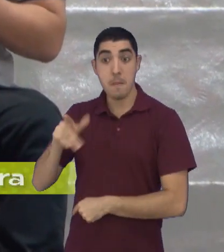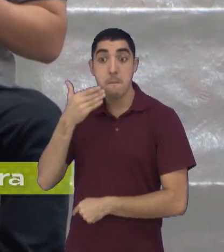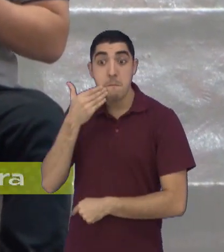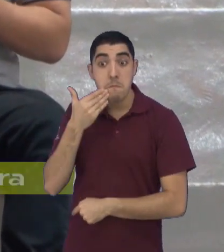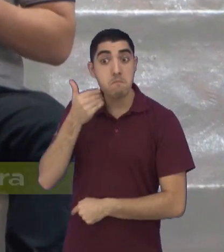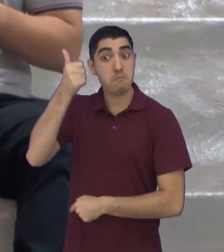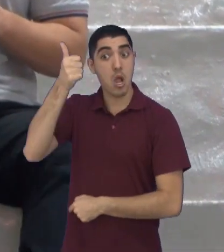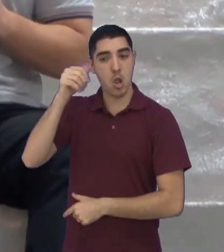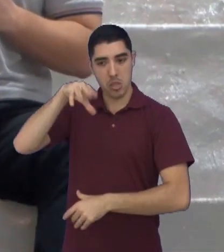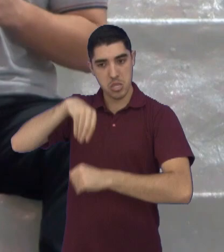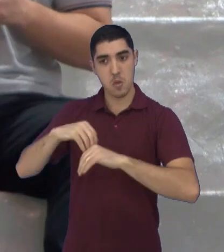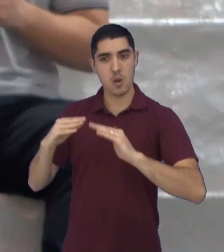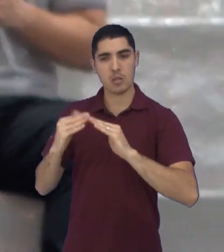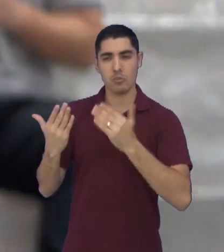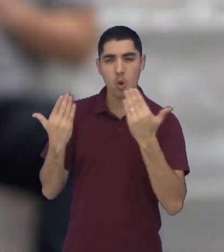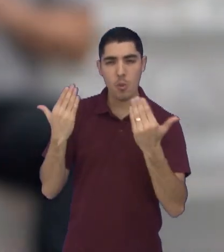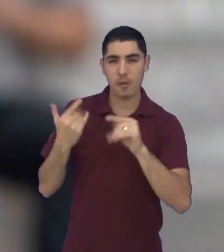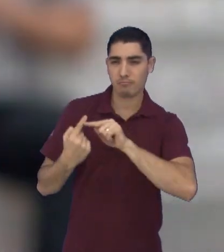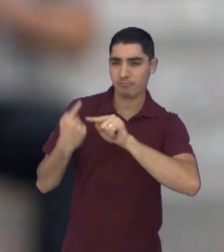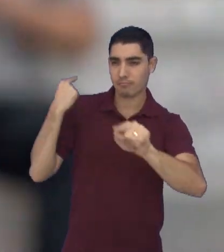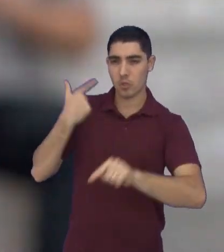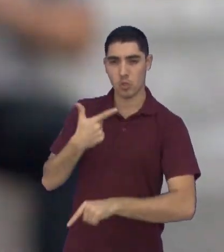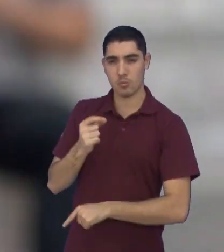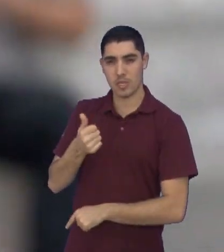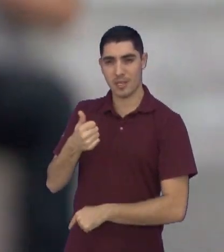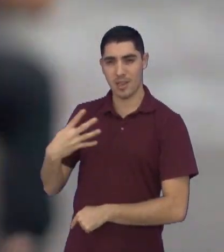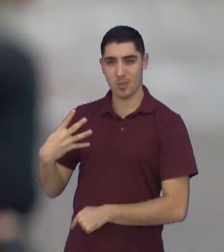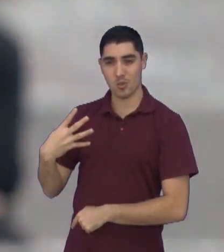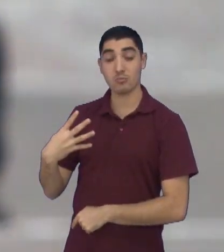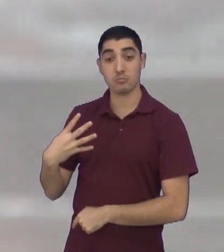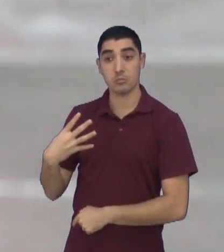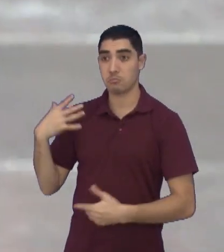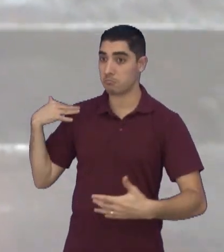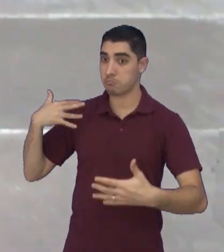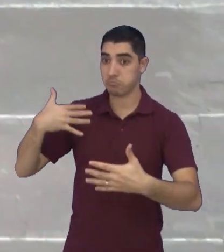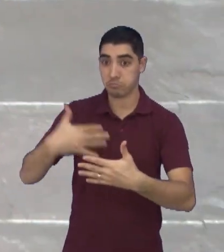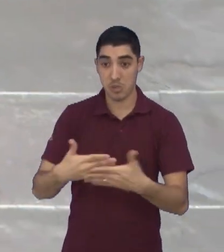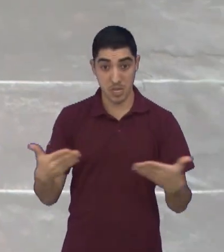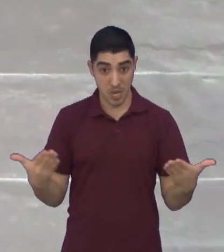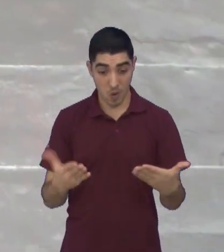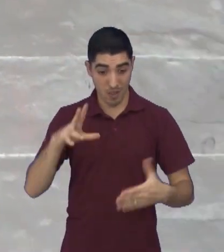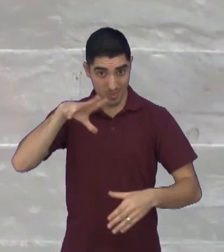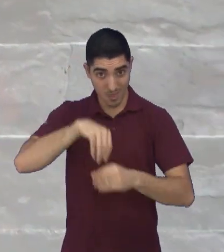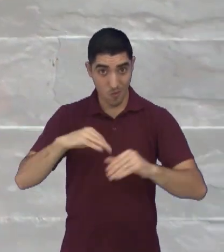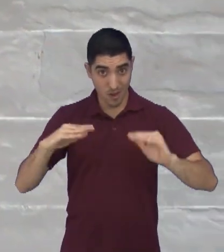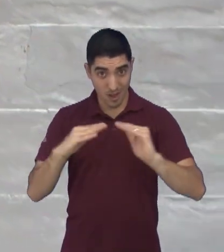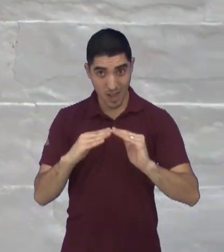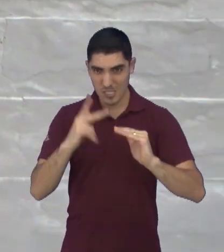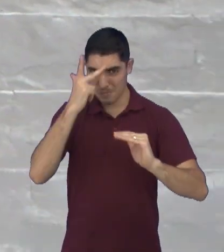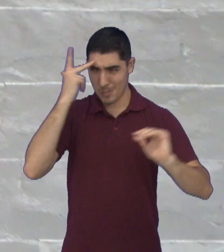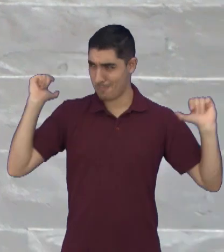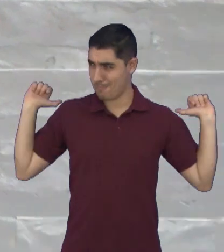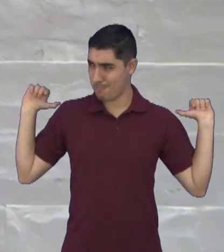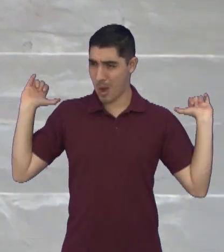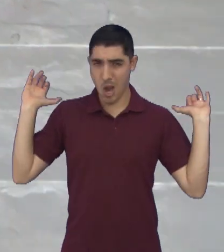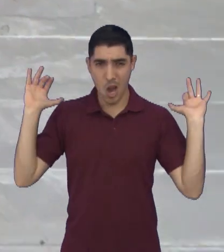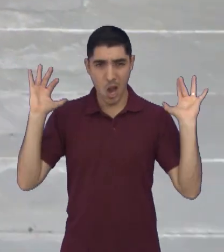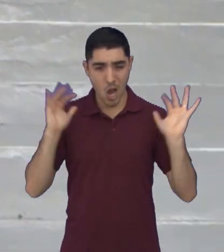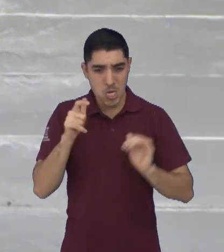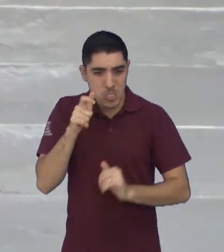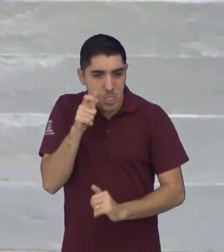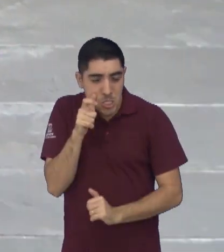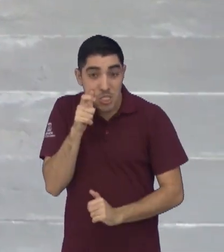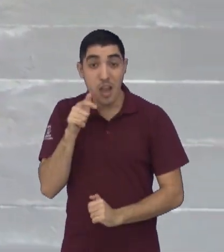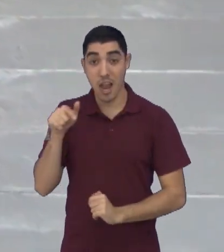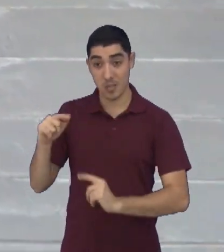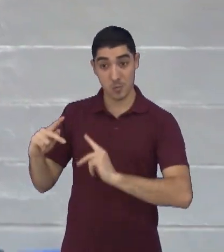como mandante desde 2014. E é aqui, no Lineu de Moura, diante da torcida, que o time de Sebastião Figueiredo